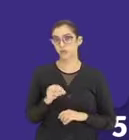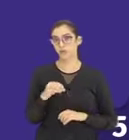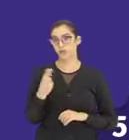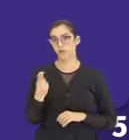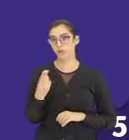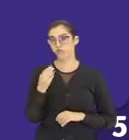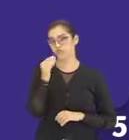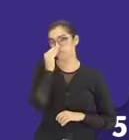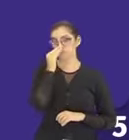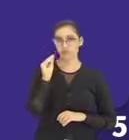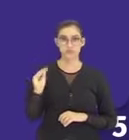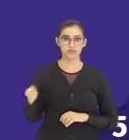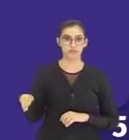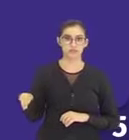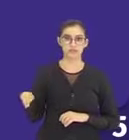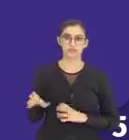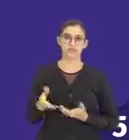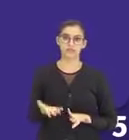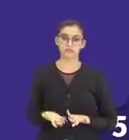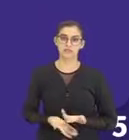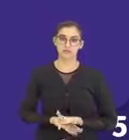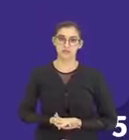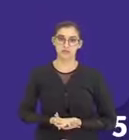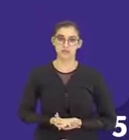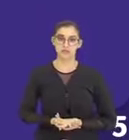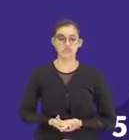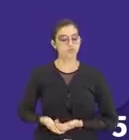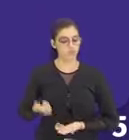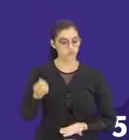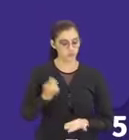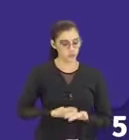lá de Cobra Choca respondeu agora, ó. Rigoroso.